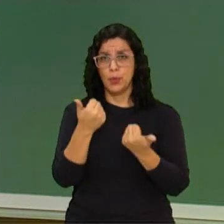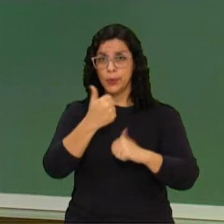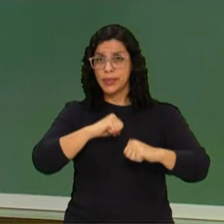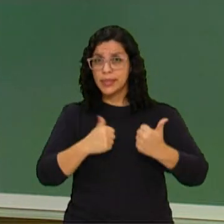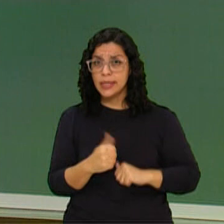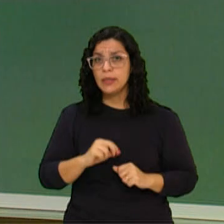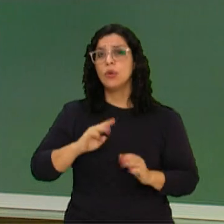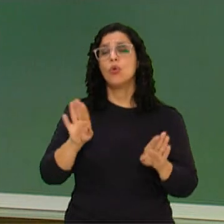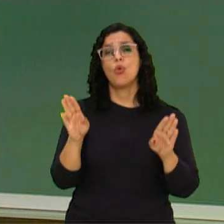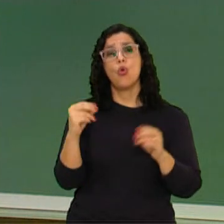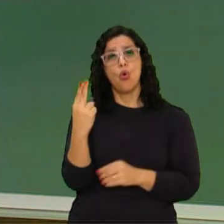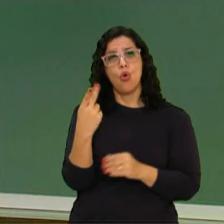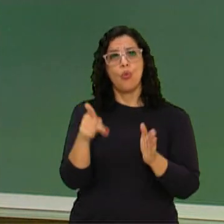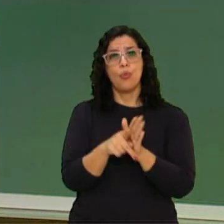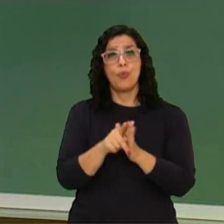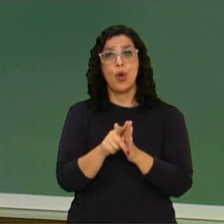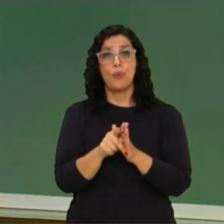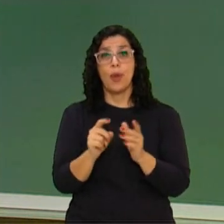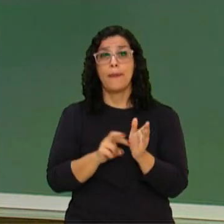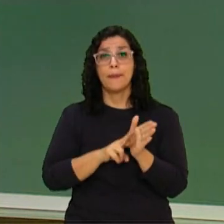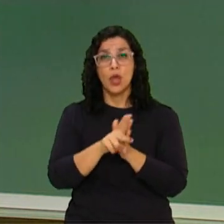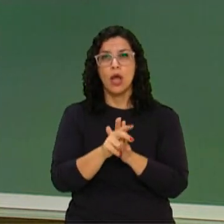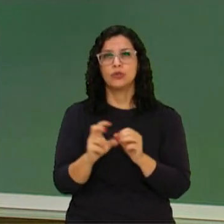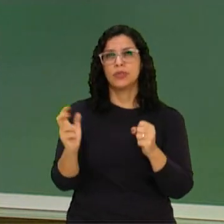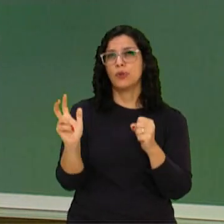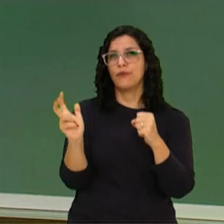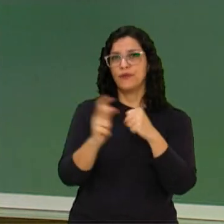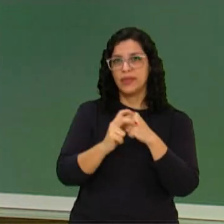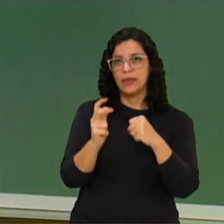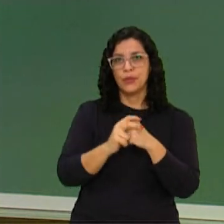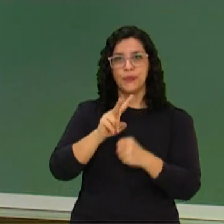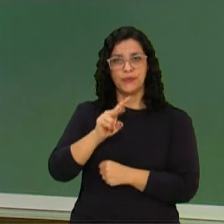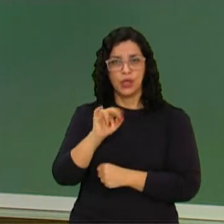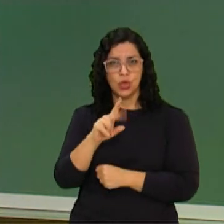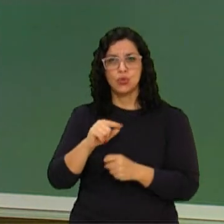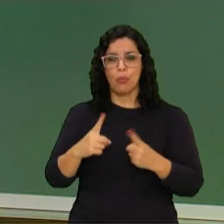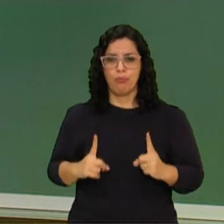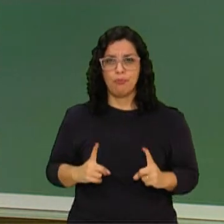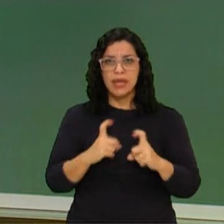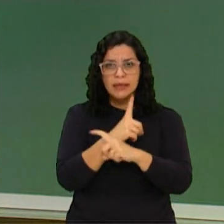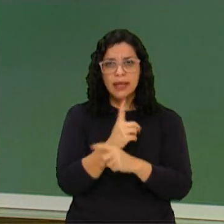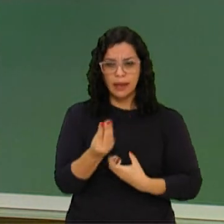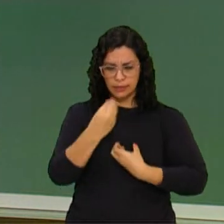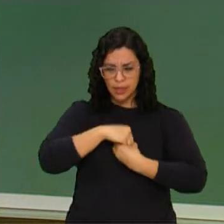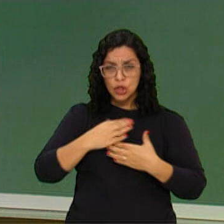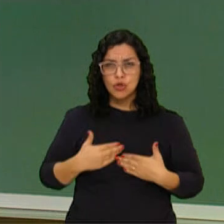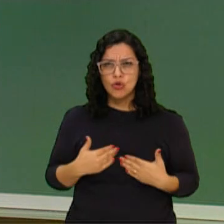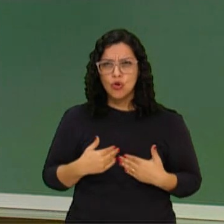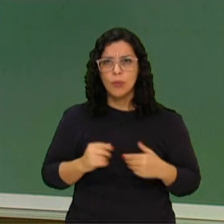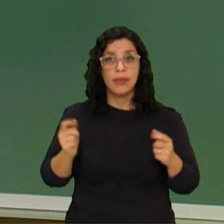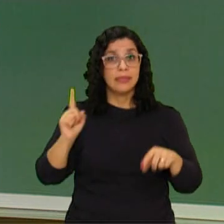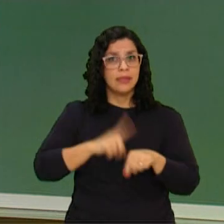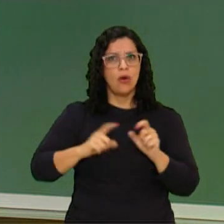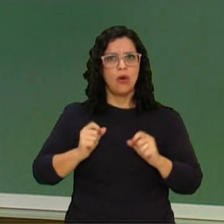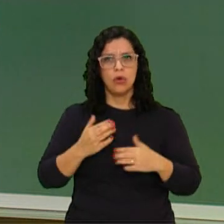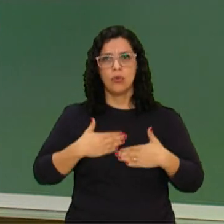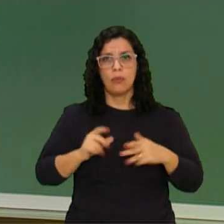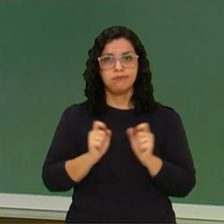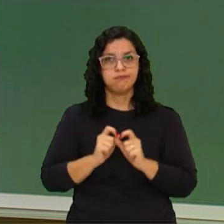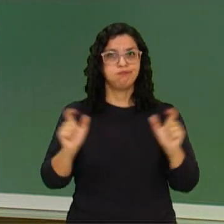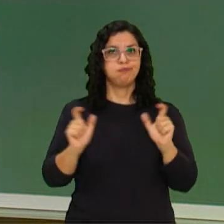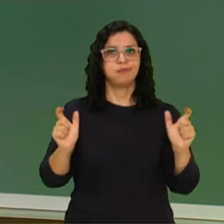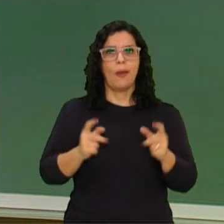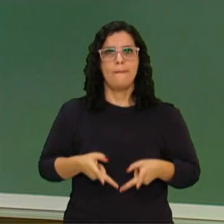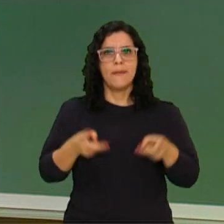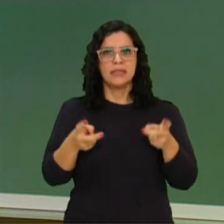química ou uma substância que seja biológica, um vírus, por exemplo, né? Ou uma bactéria, um micro-organismo invasor ali, o que acontece? Ela